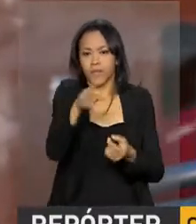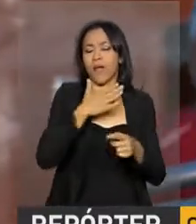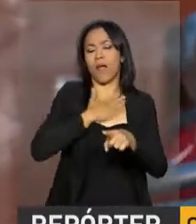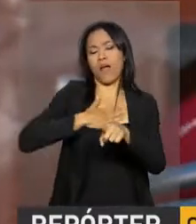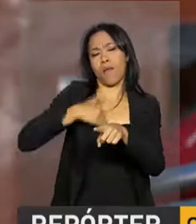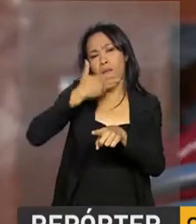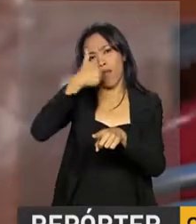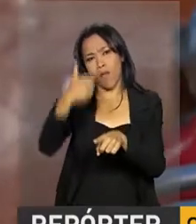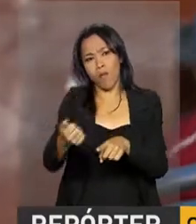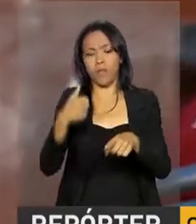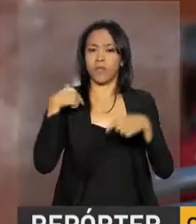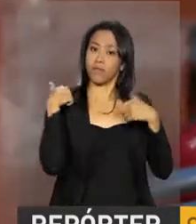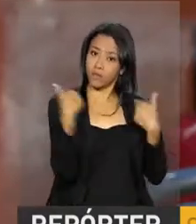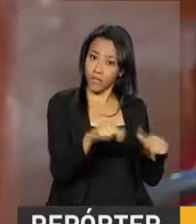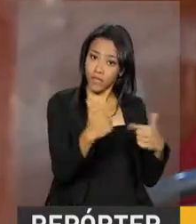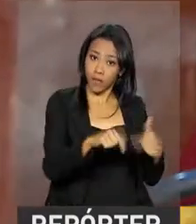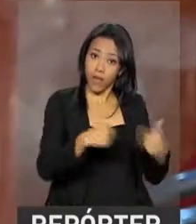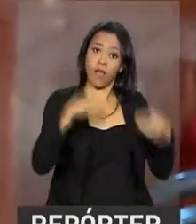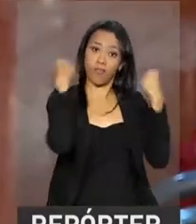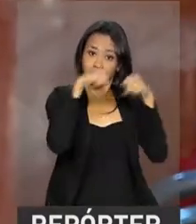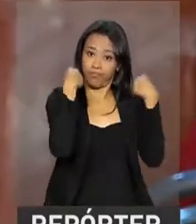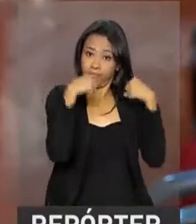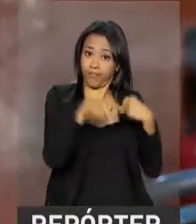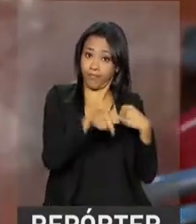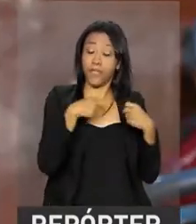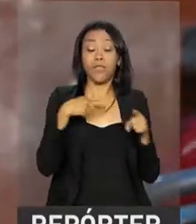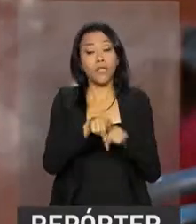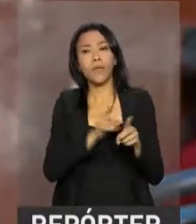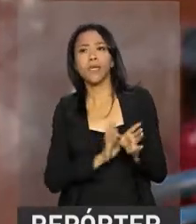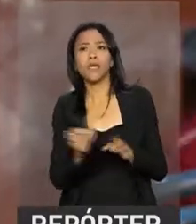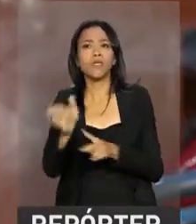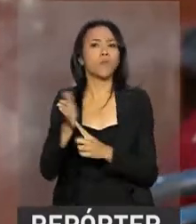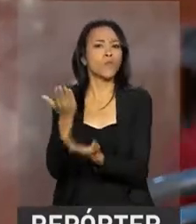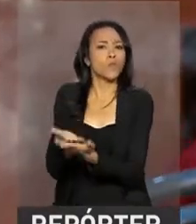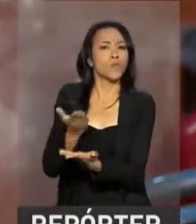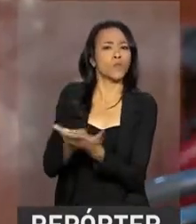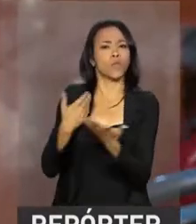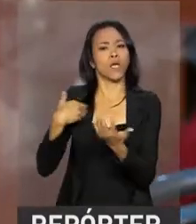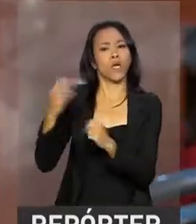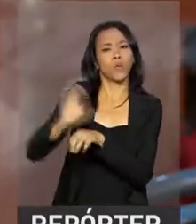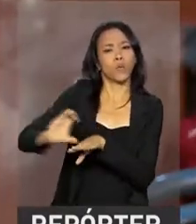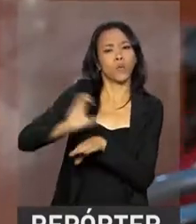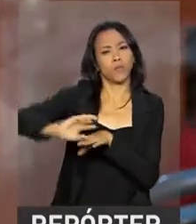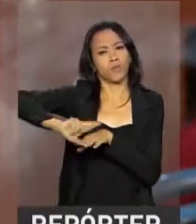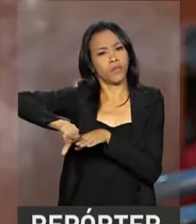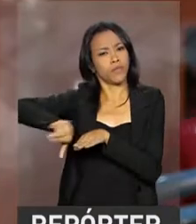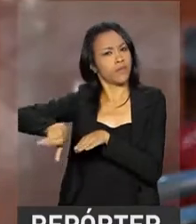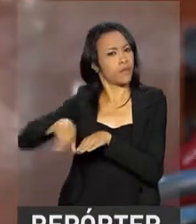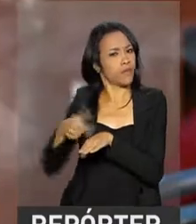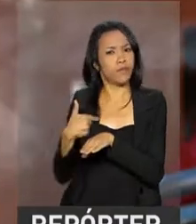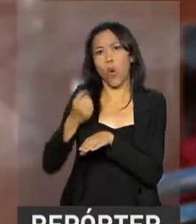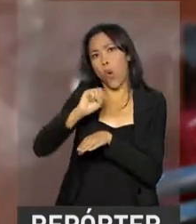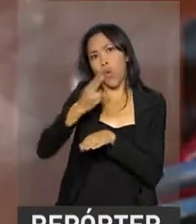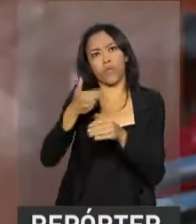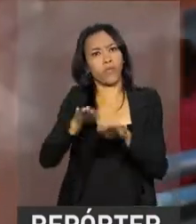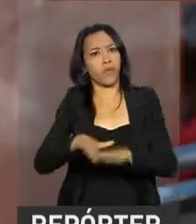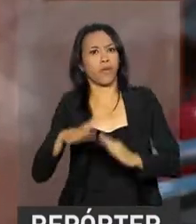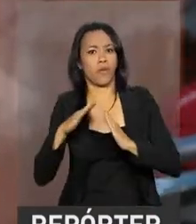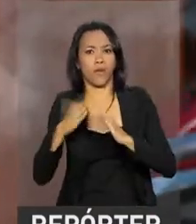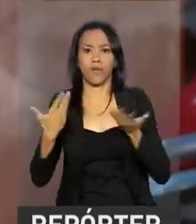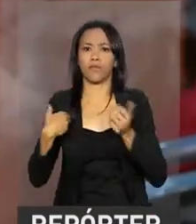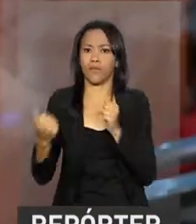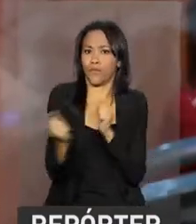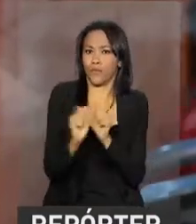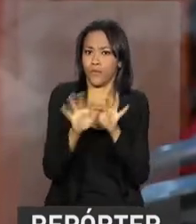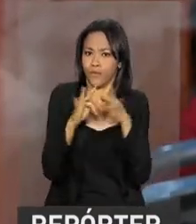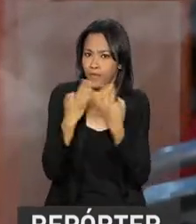como personal quanto ao poder de se especializar fazer cursos nem até mesmo ficar em casa por um show mais